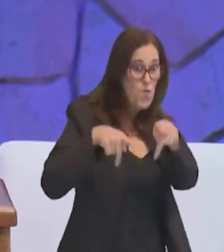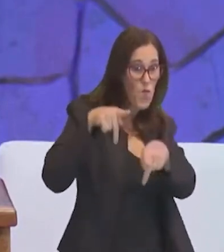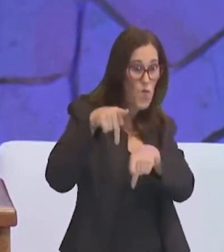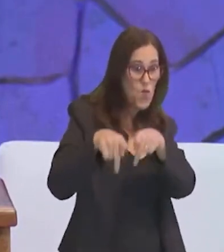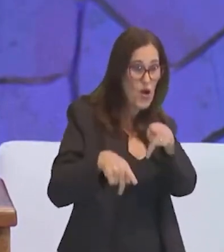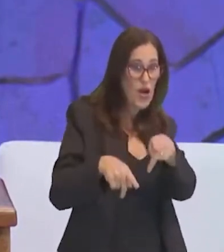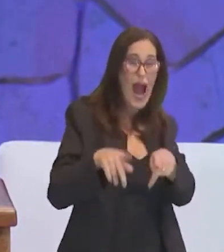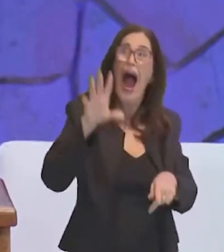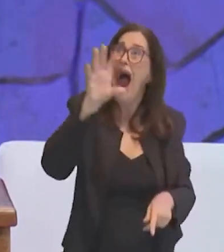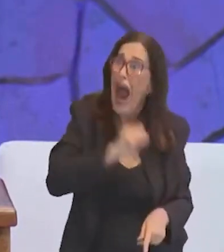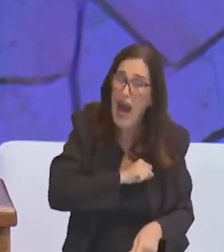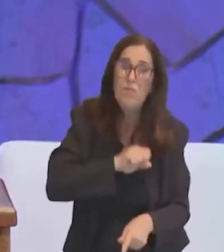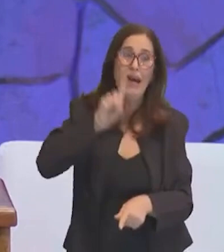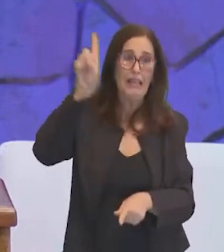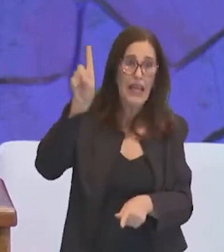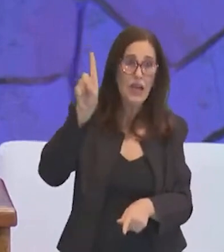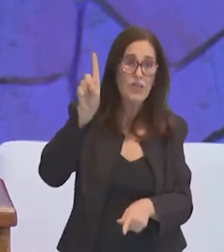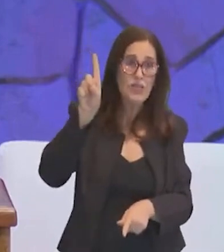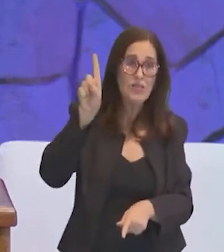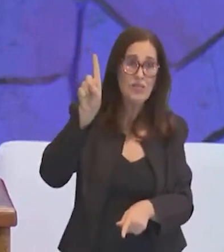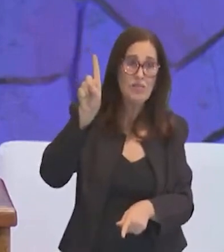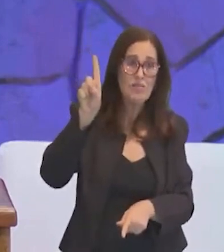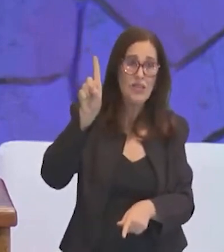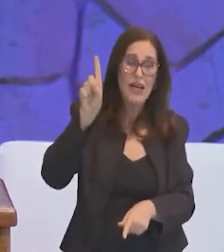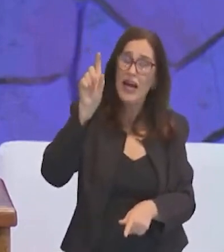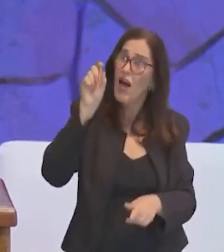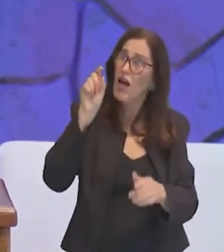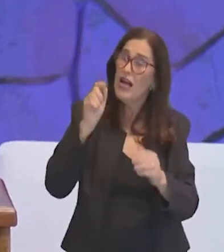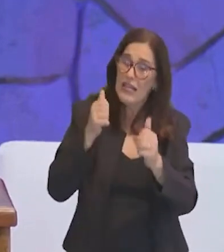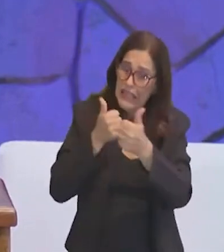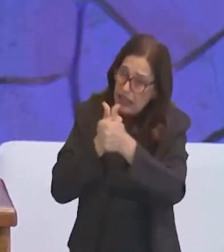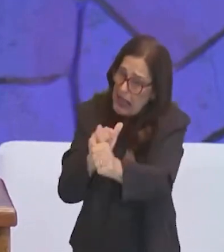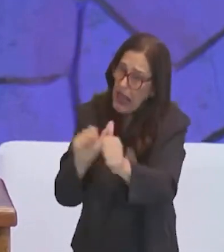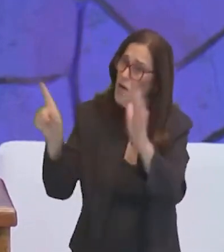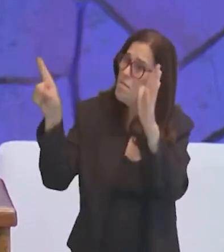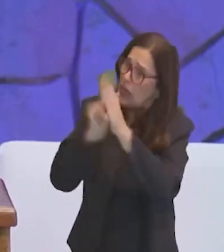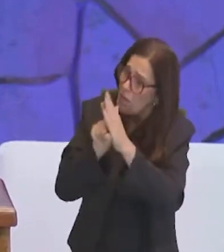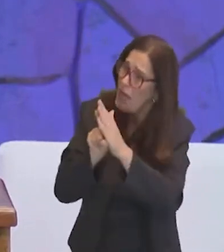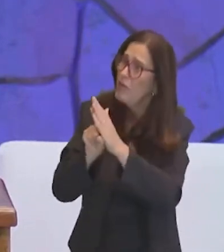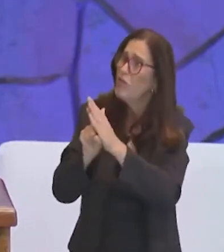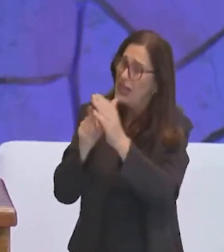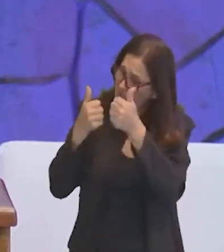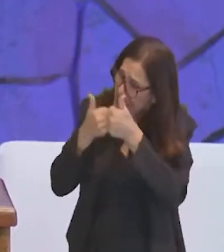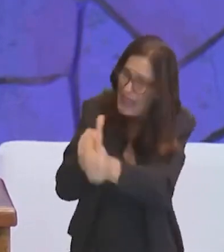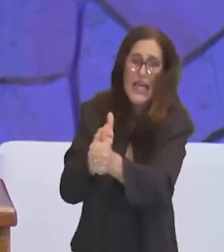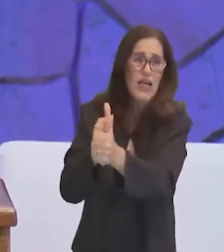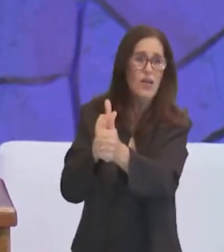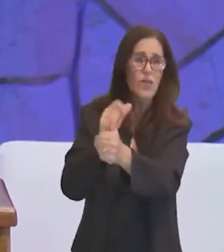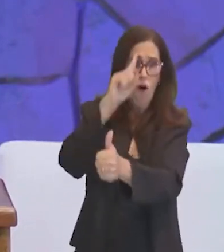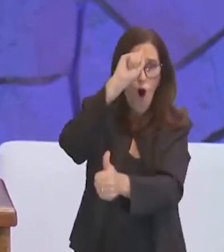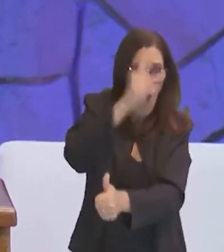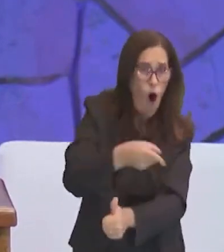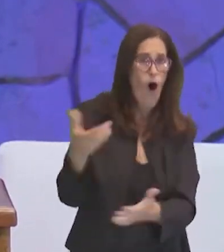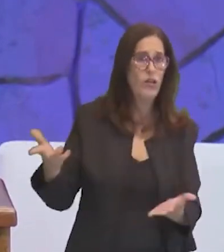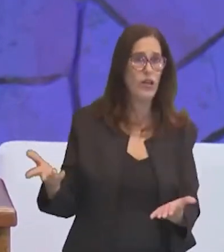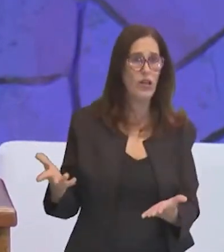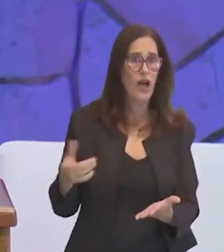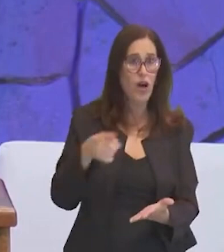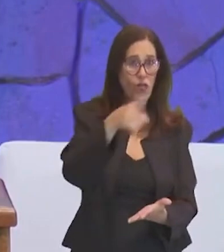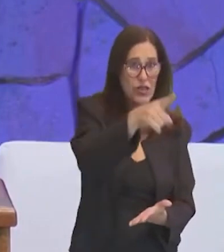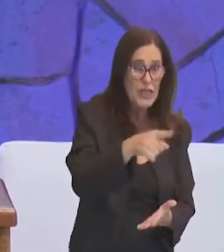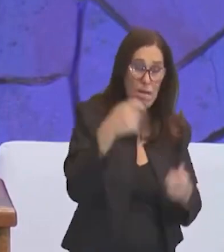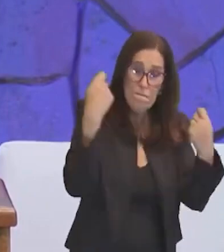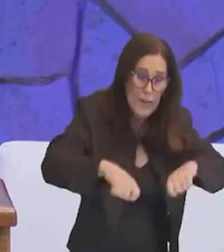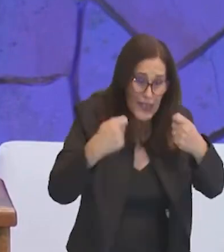povo, amem a Deus, sigam os preceitos, sigam os mandamentos, sigam! Vocês só